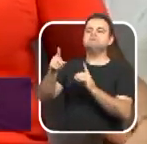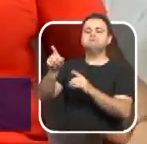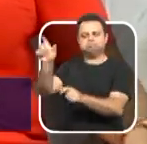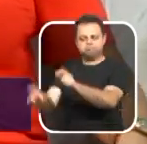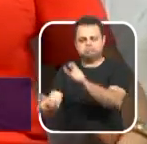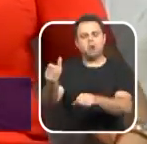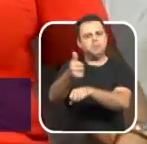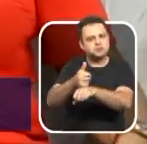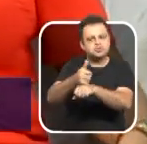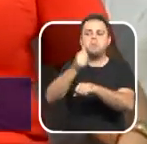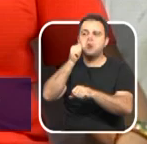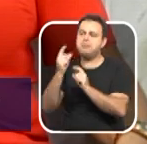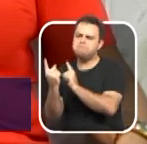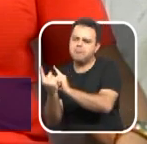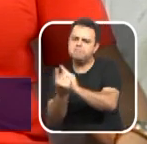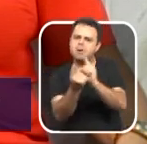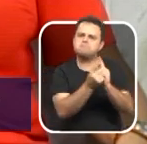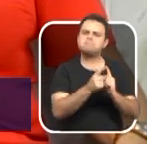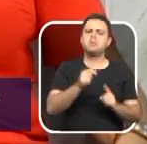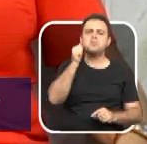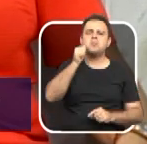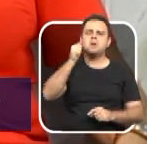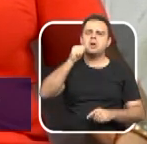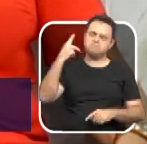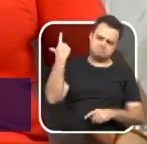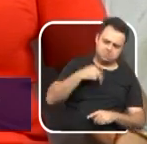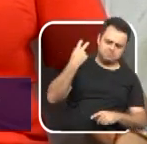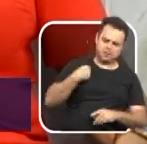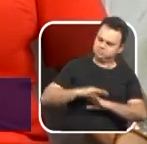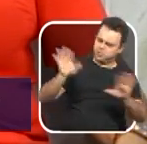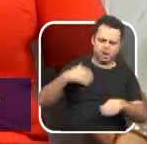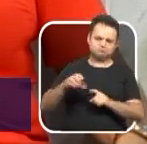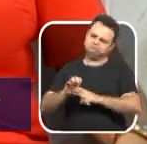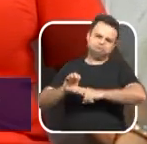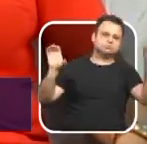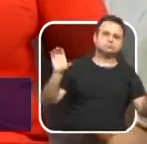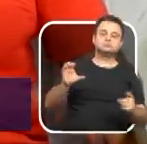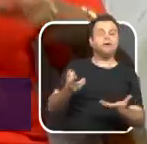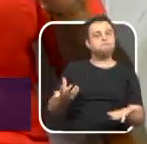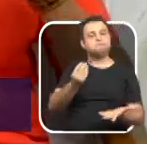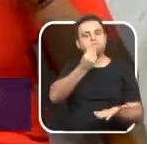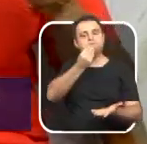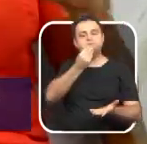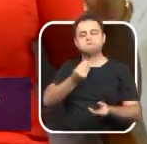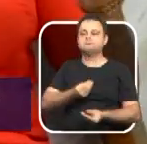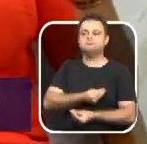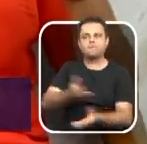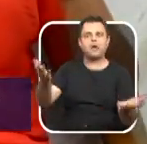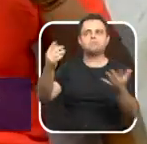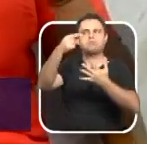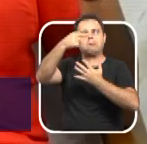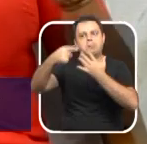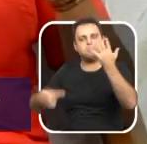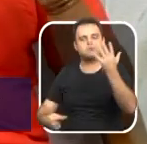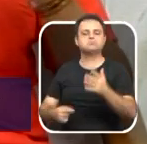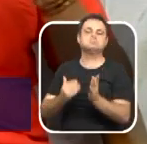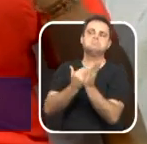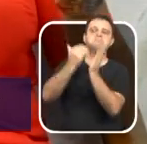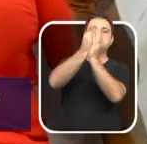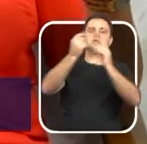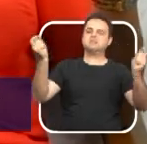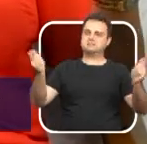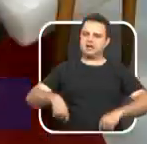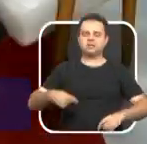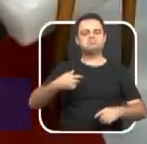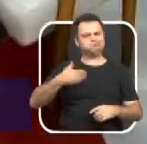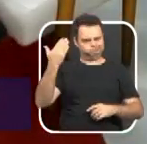né? Então, eu me lembro que eu já fiz a campanha, que era em outubro. Olha só, um